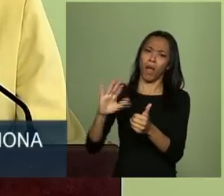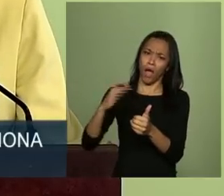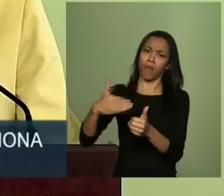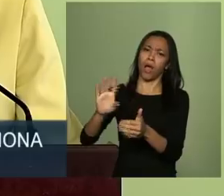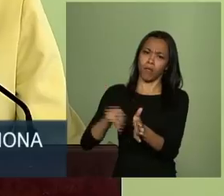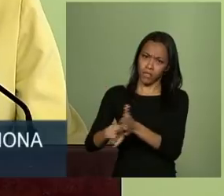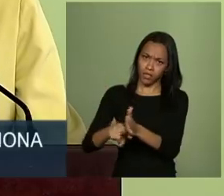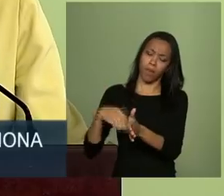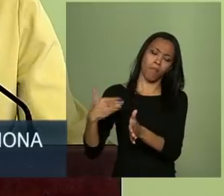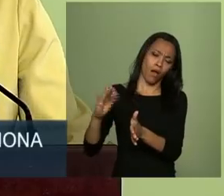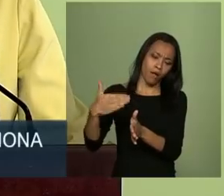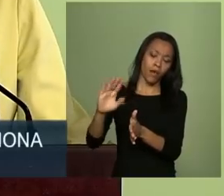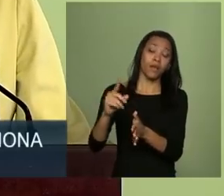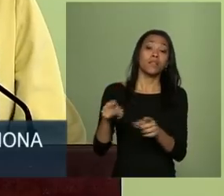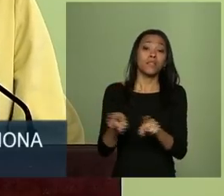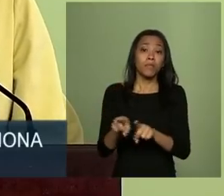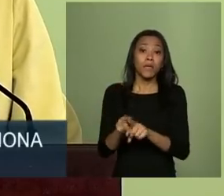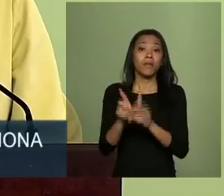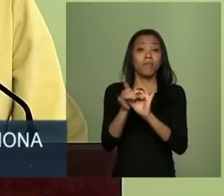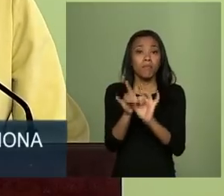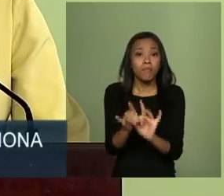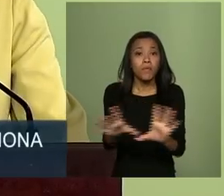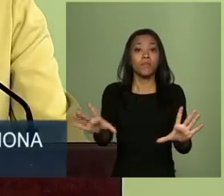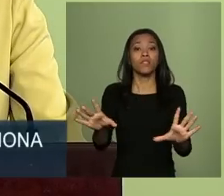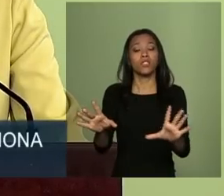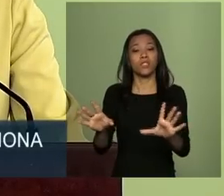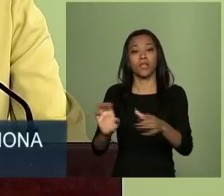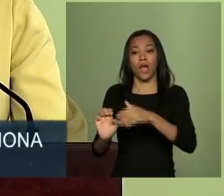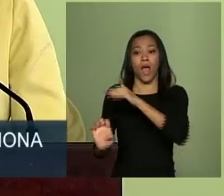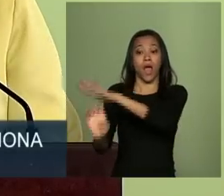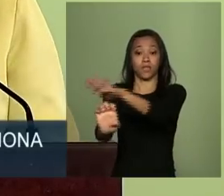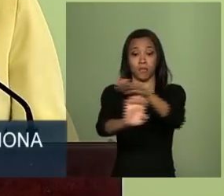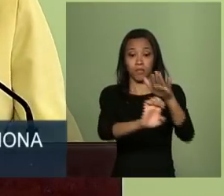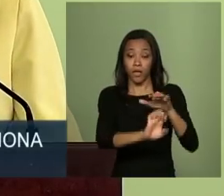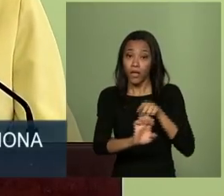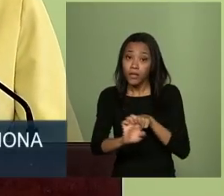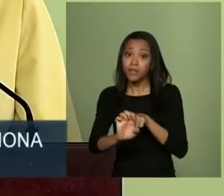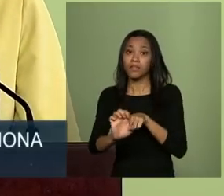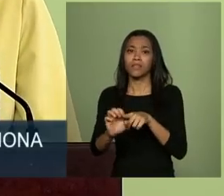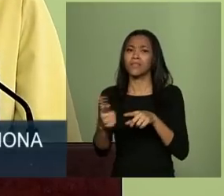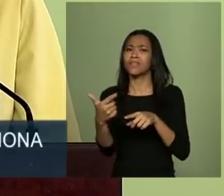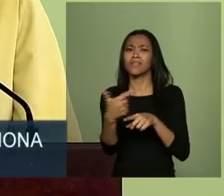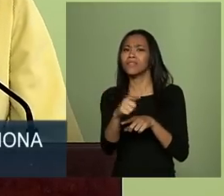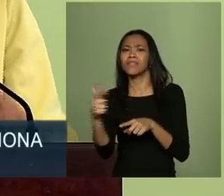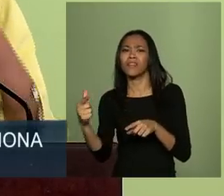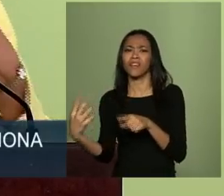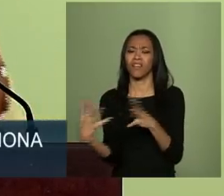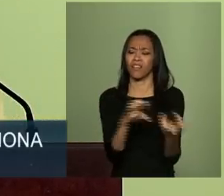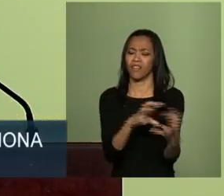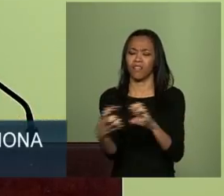as empresas possam, sem conflitos, sem atribulações e sem